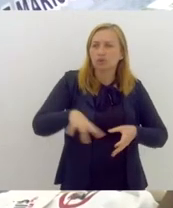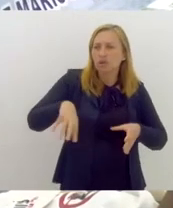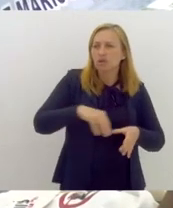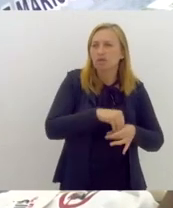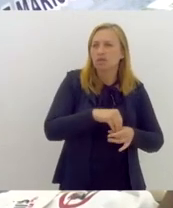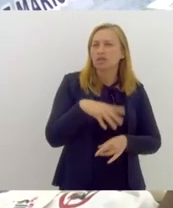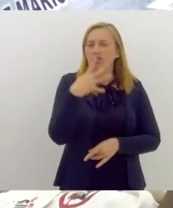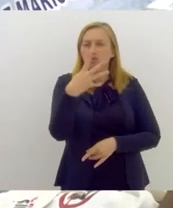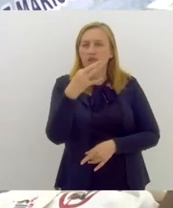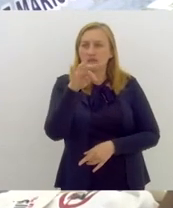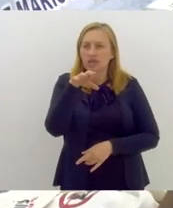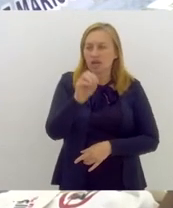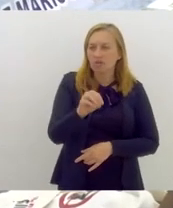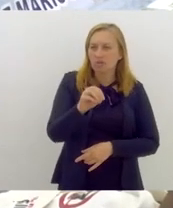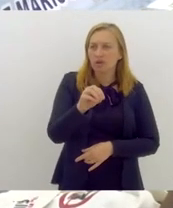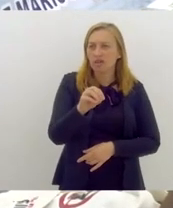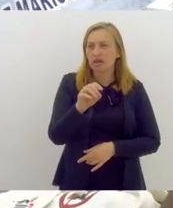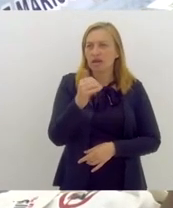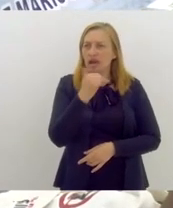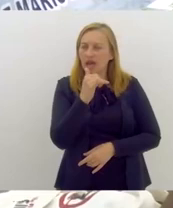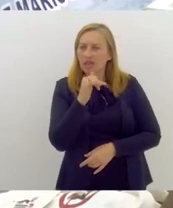das quatro termelétricas